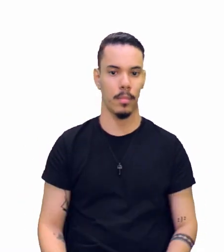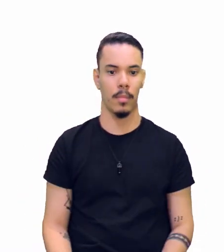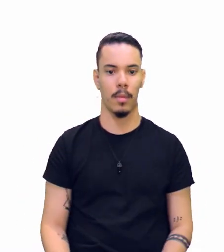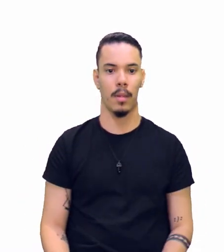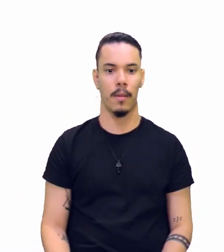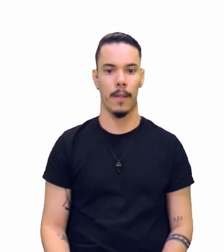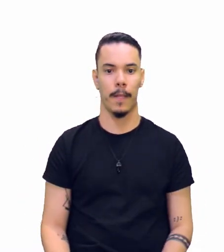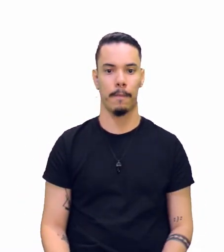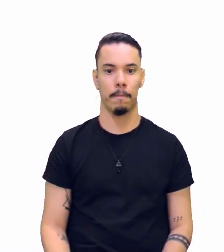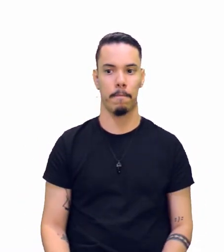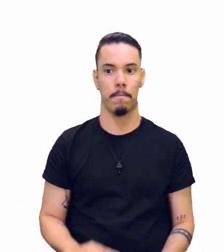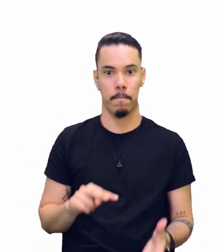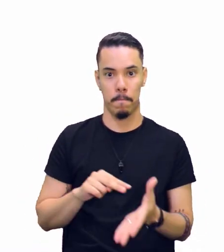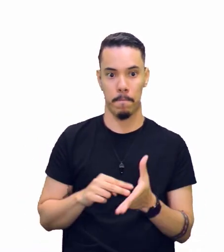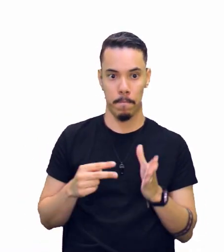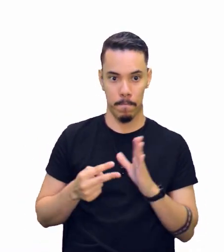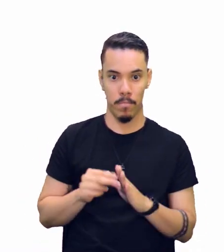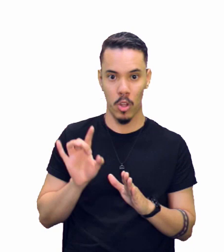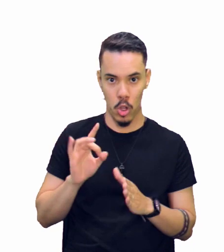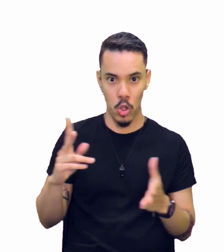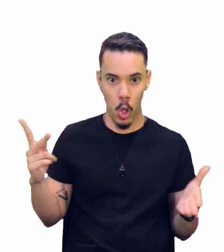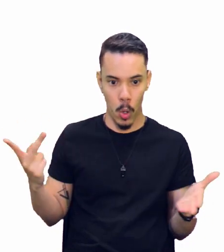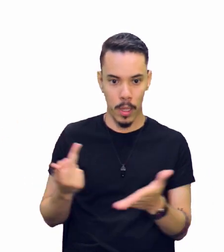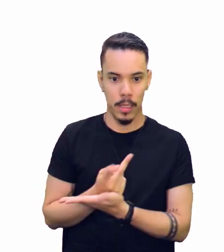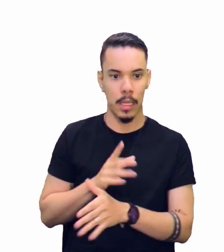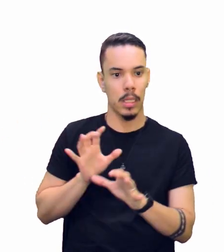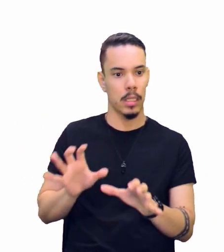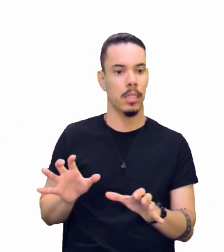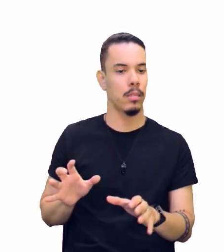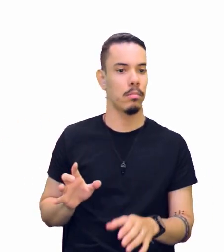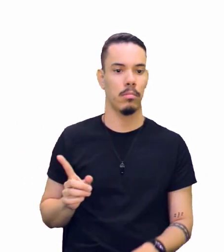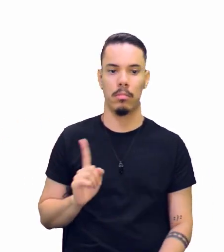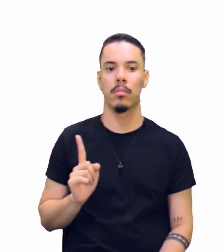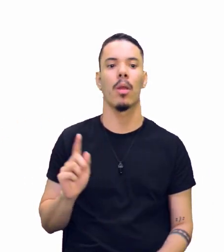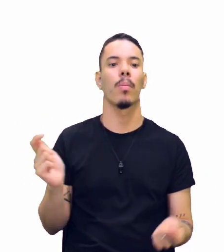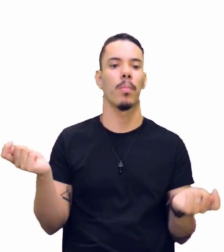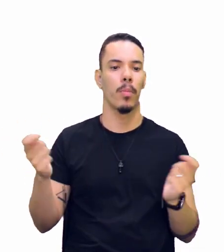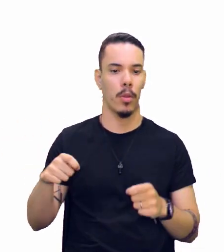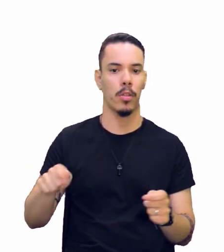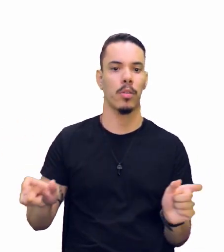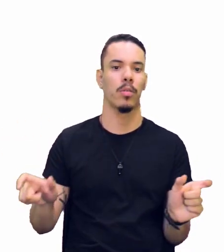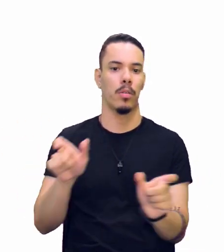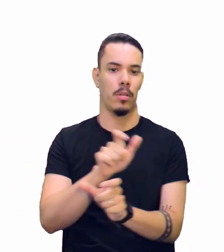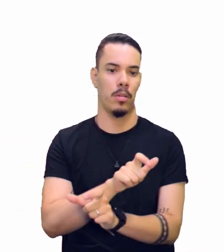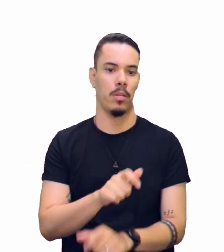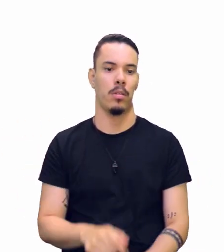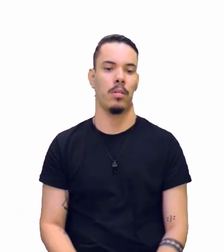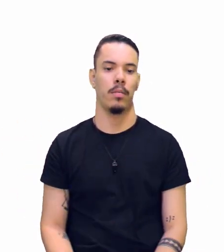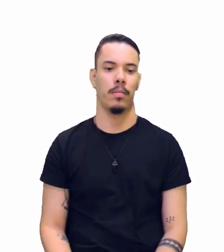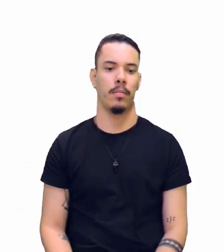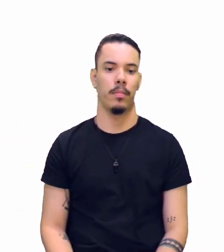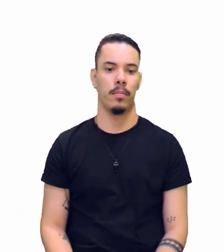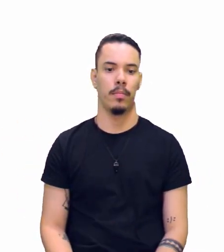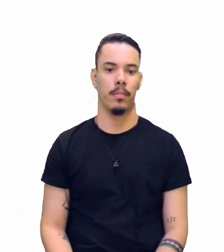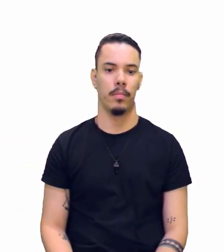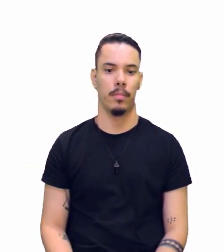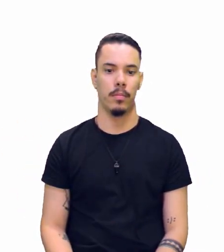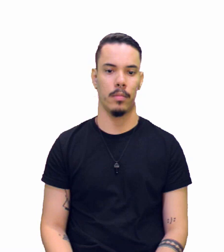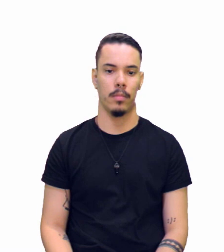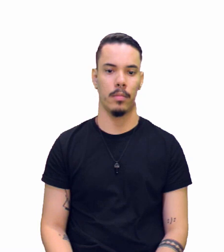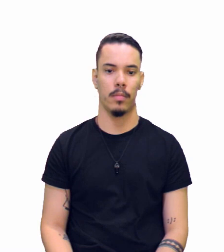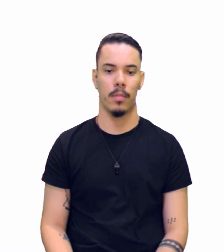que essa negativa só vai acontecer assim. Não, eu poderia muito bem colocar aqui. If they